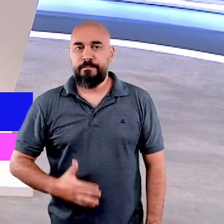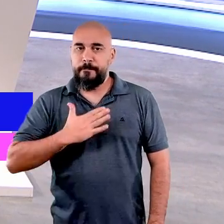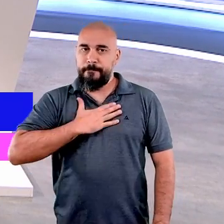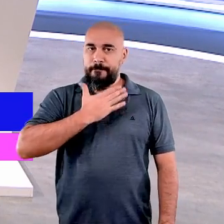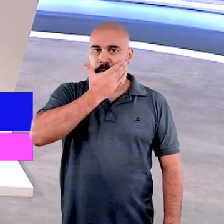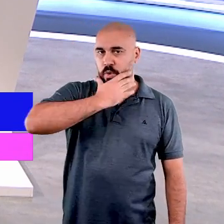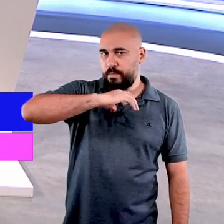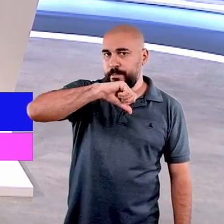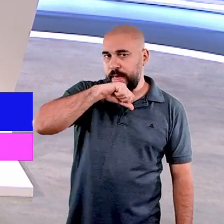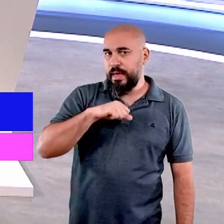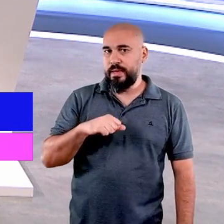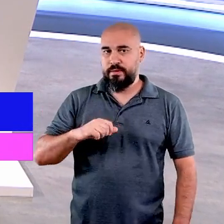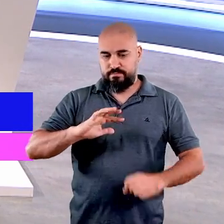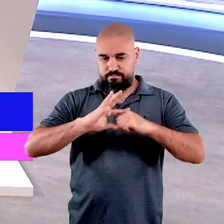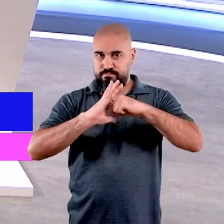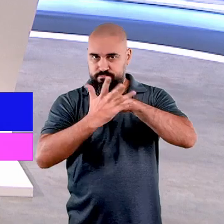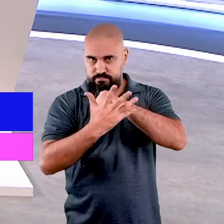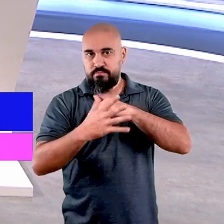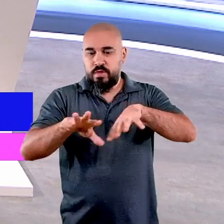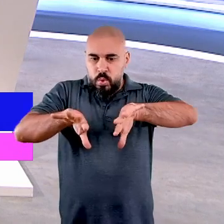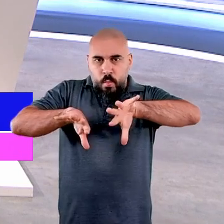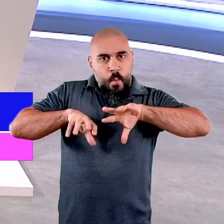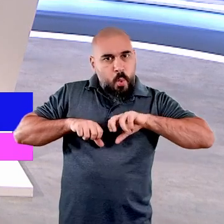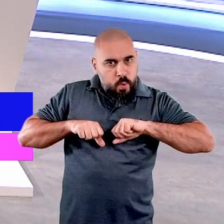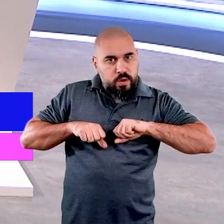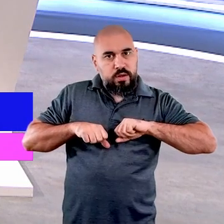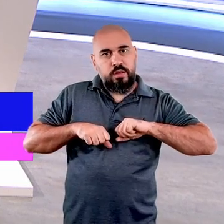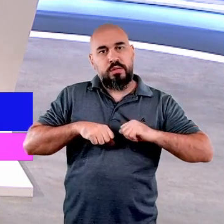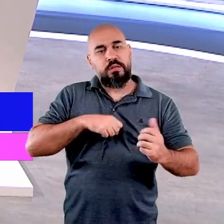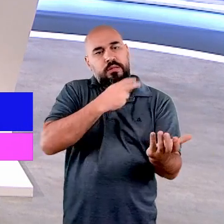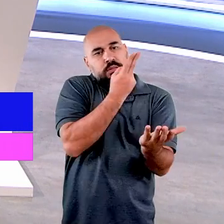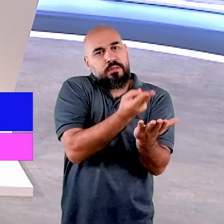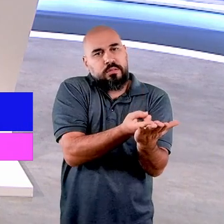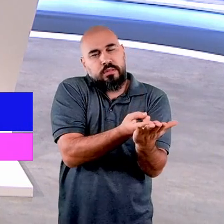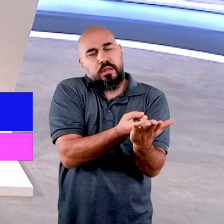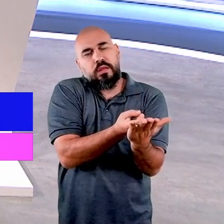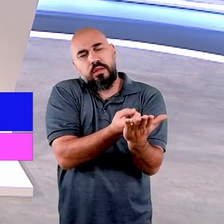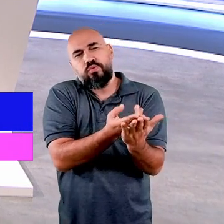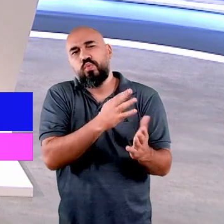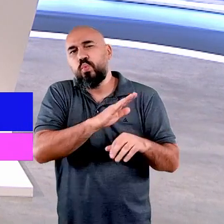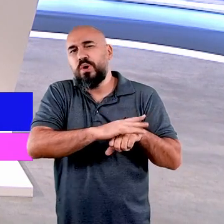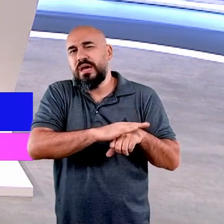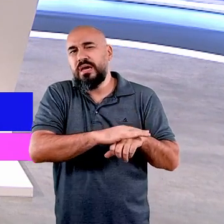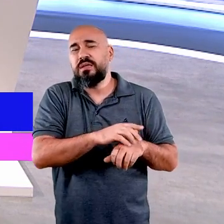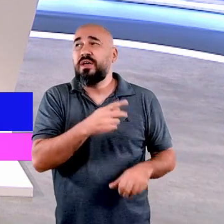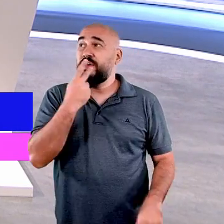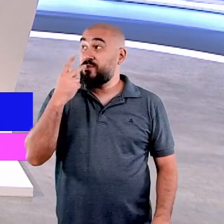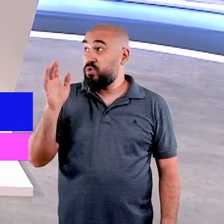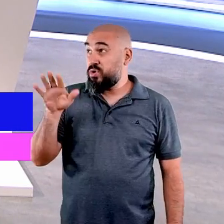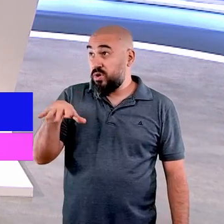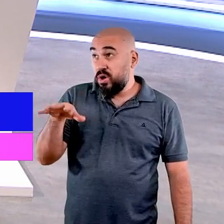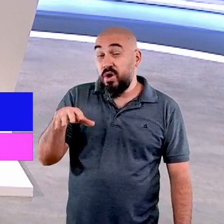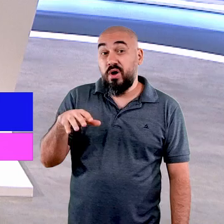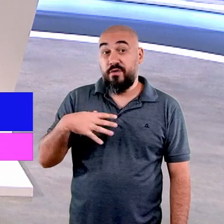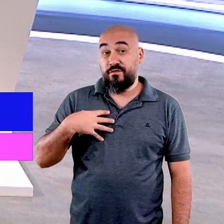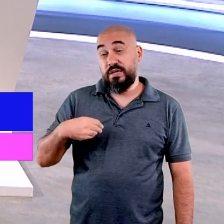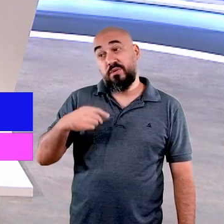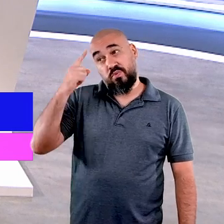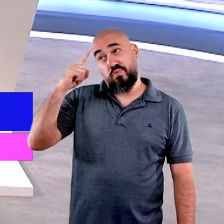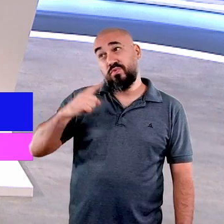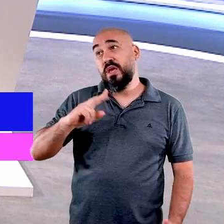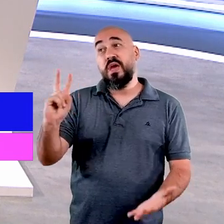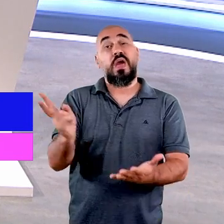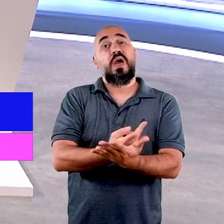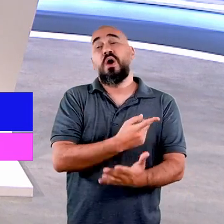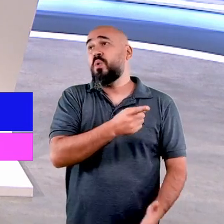E antes de que ele entrasse nesse procedimento médico, ele disse assim: olha, eu não sei o que